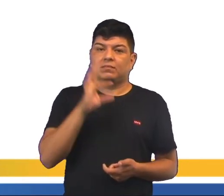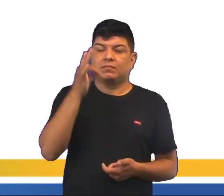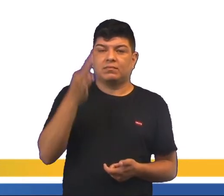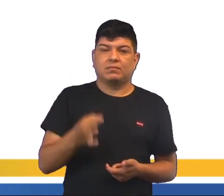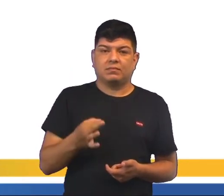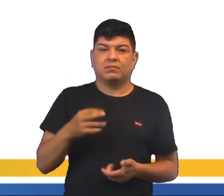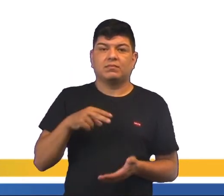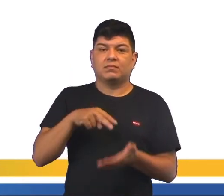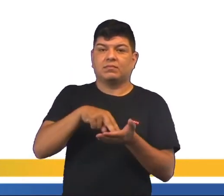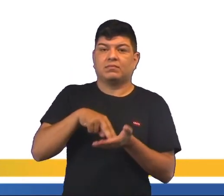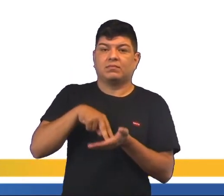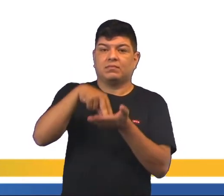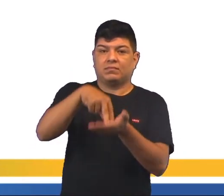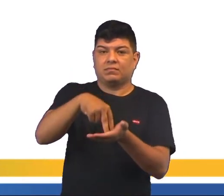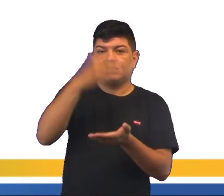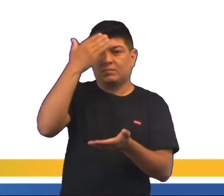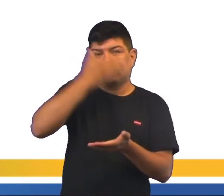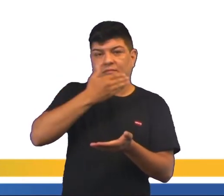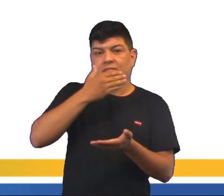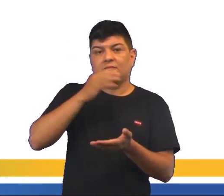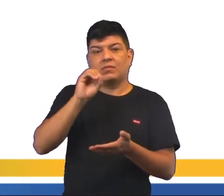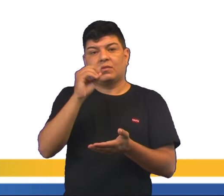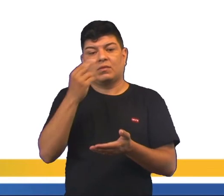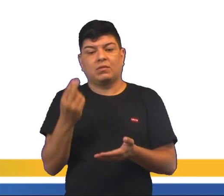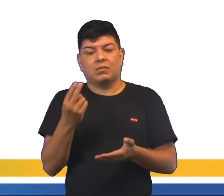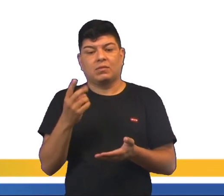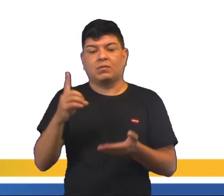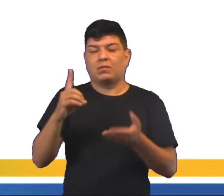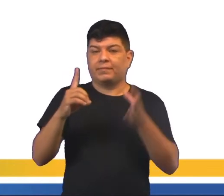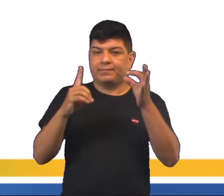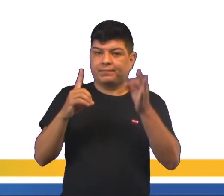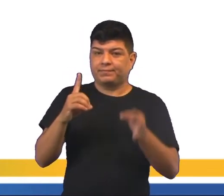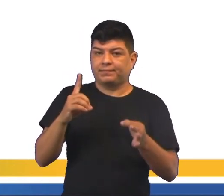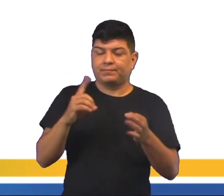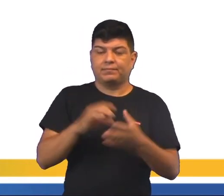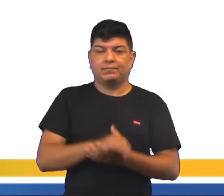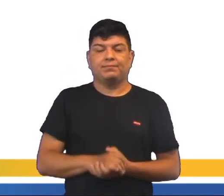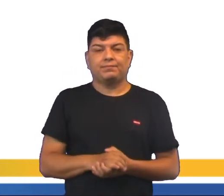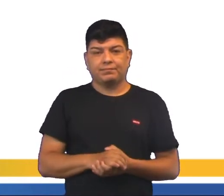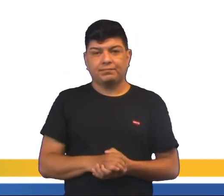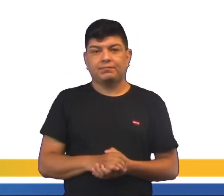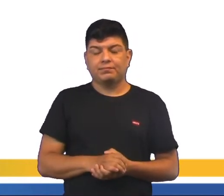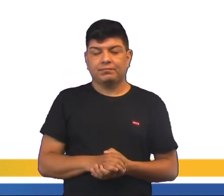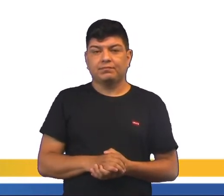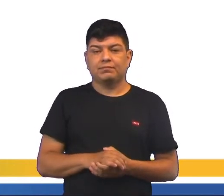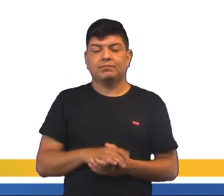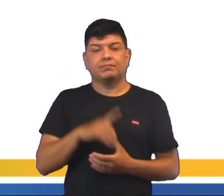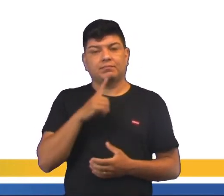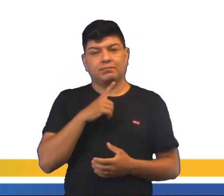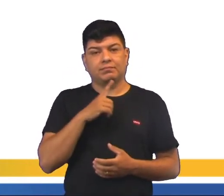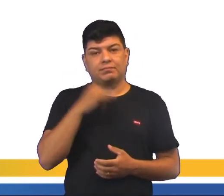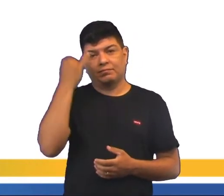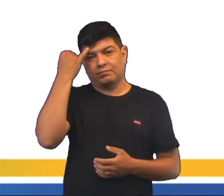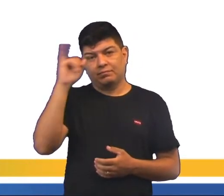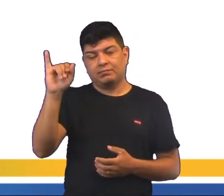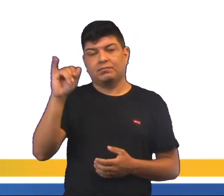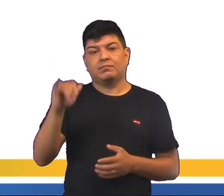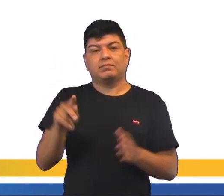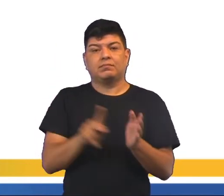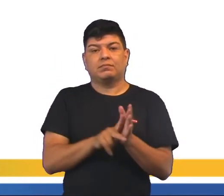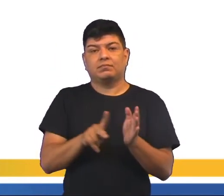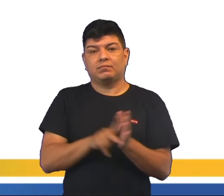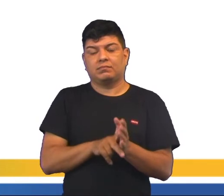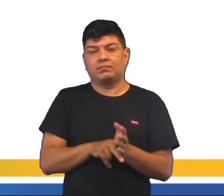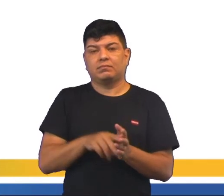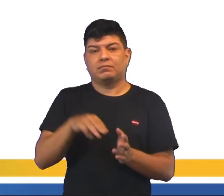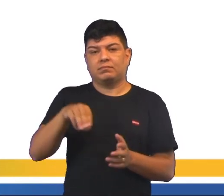O grande salto adiante, né? Ou o plano, né, para frente, né? Que eram as medidas aí idealizadas pelo